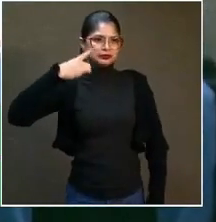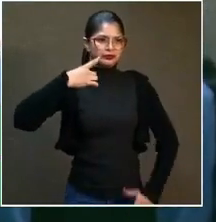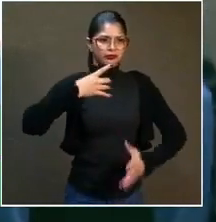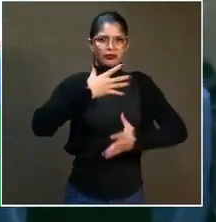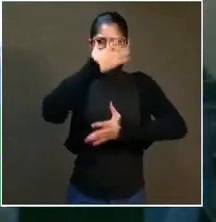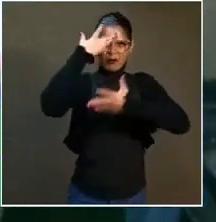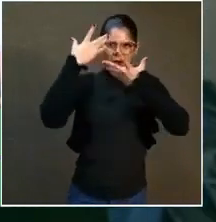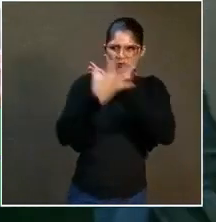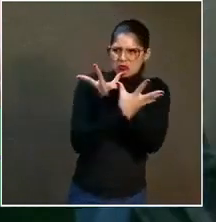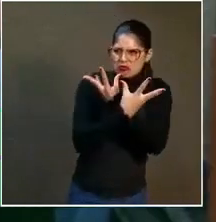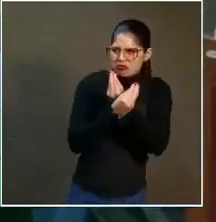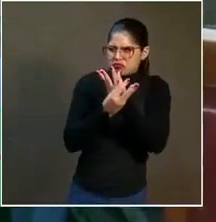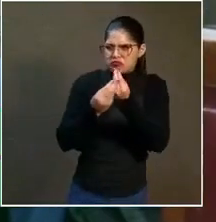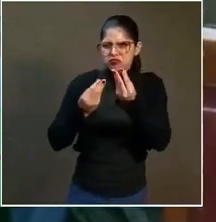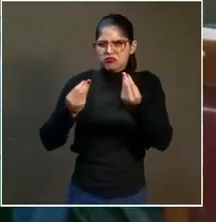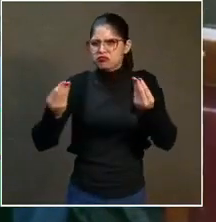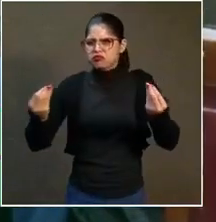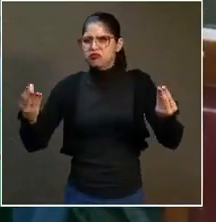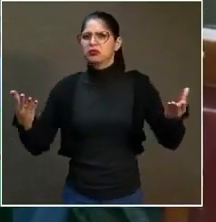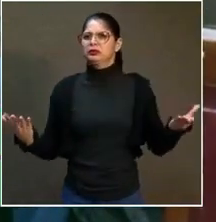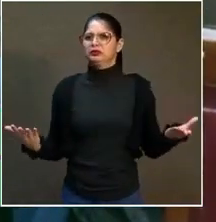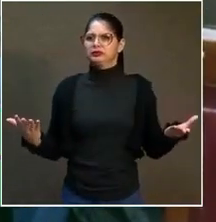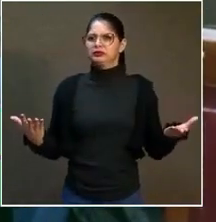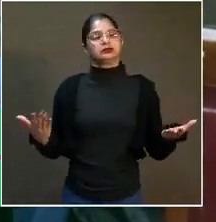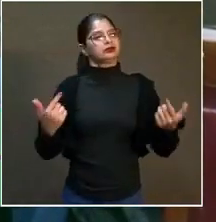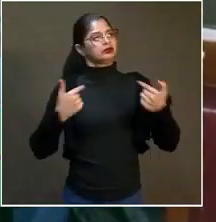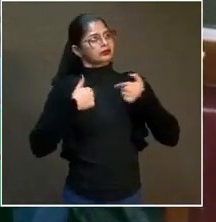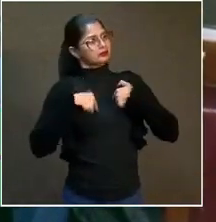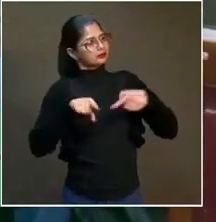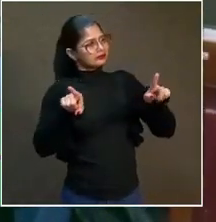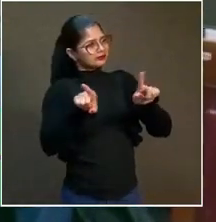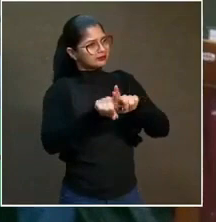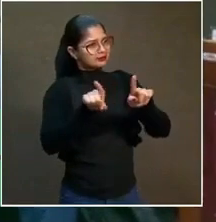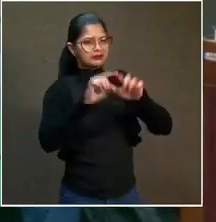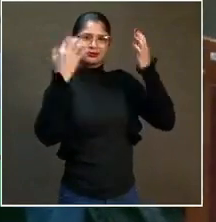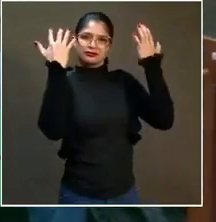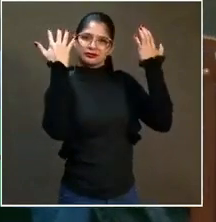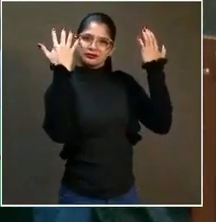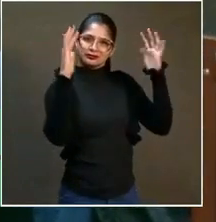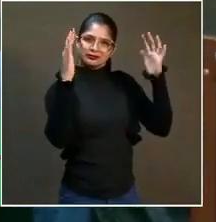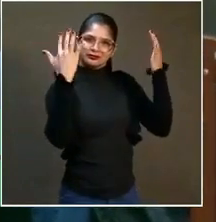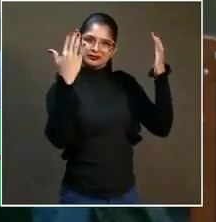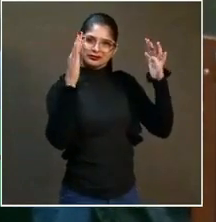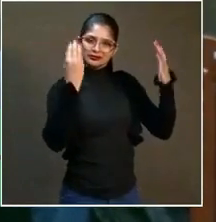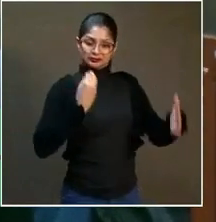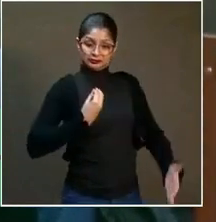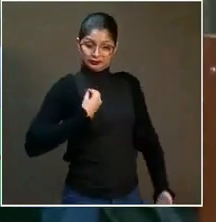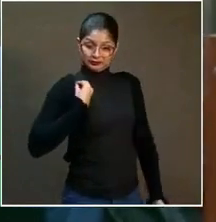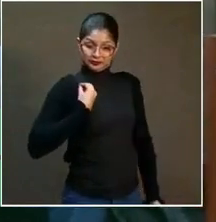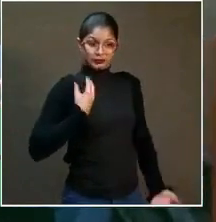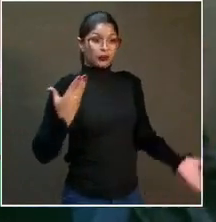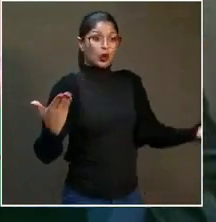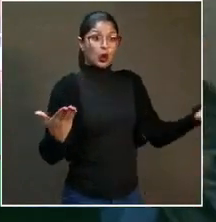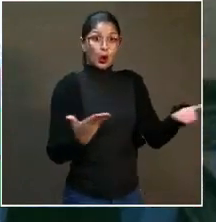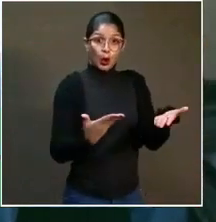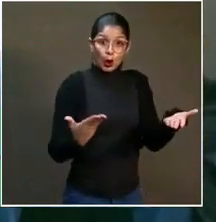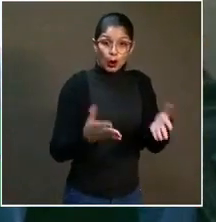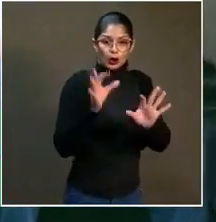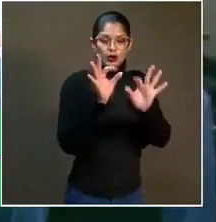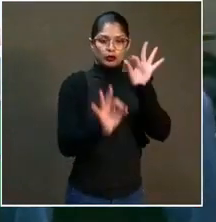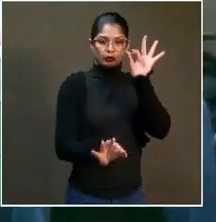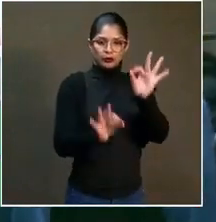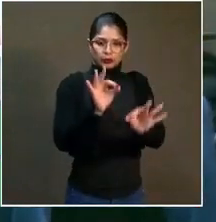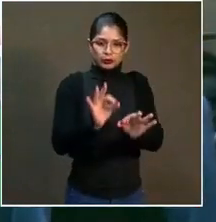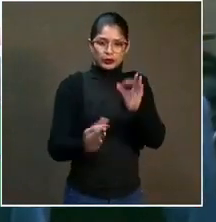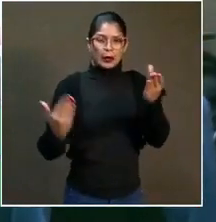muita gente. Estendo aqui as minhas sinceras homenagens. Hoje vamos julgar um crime, um